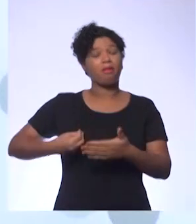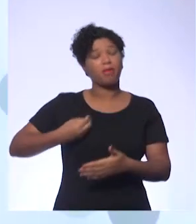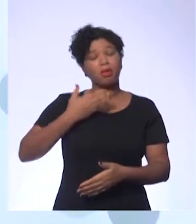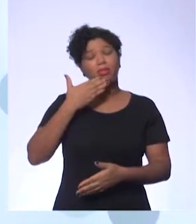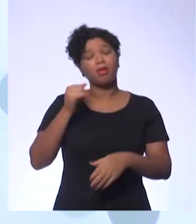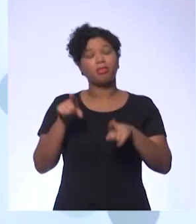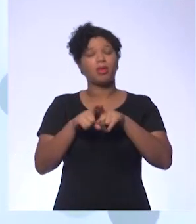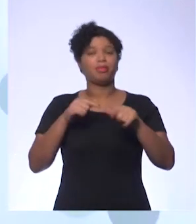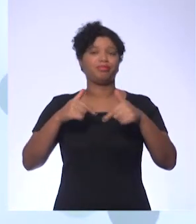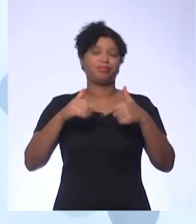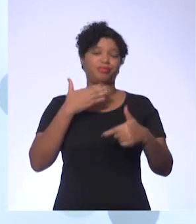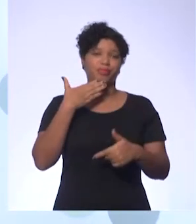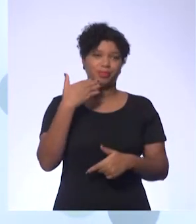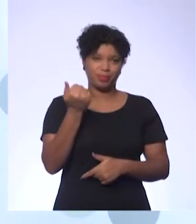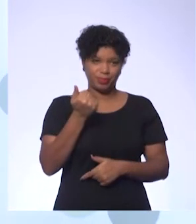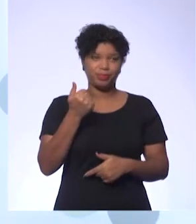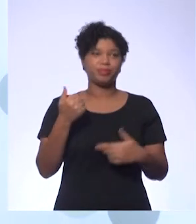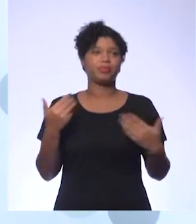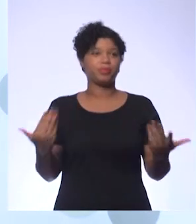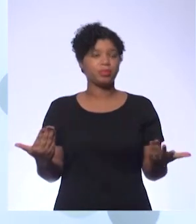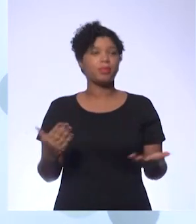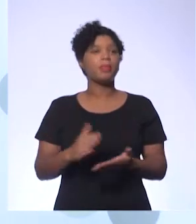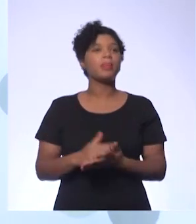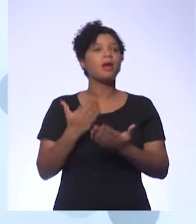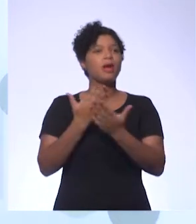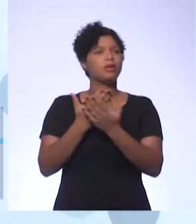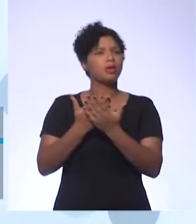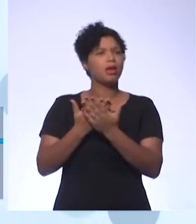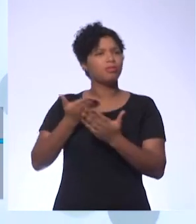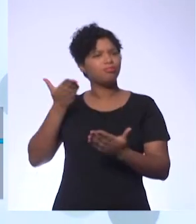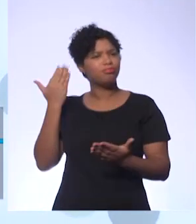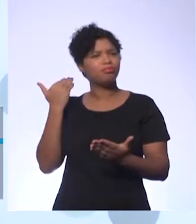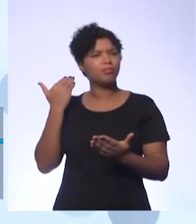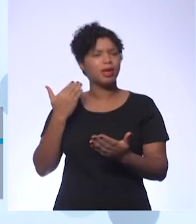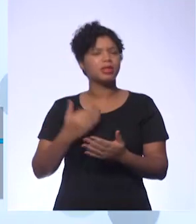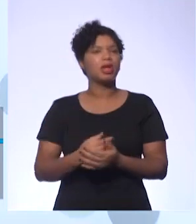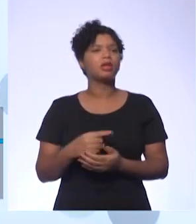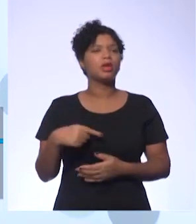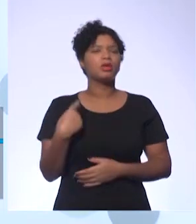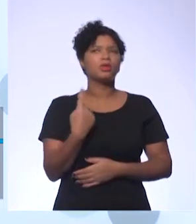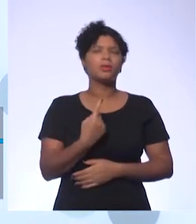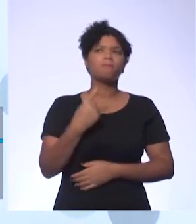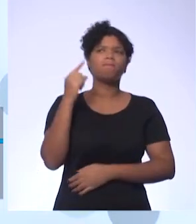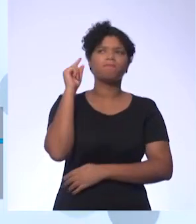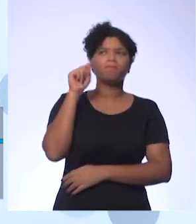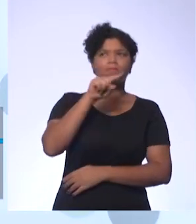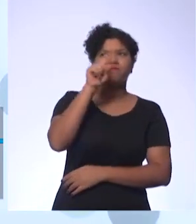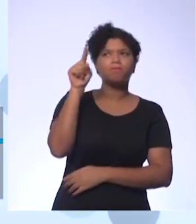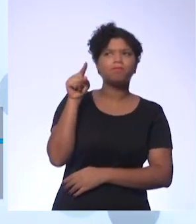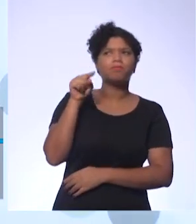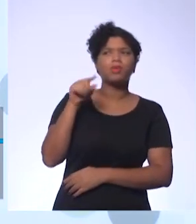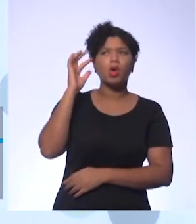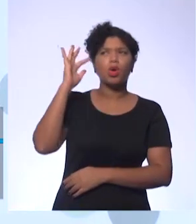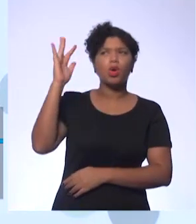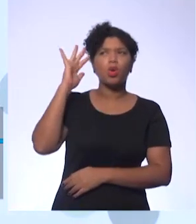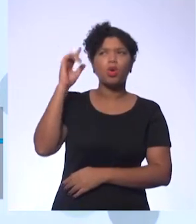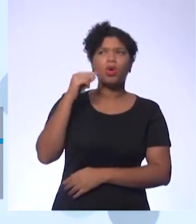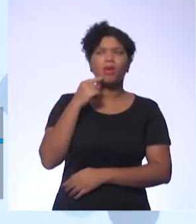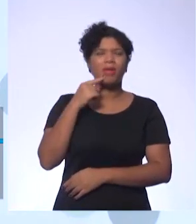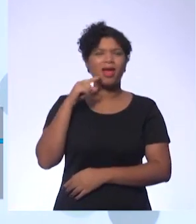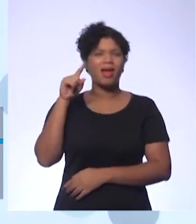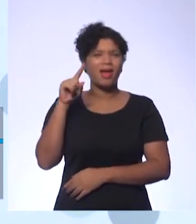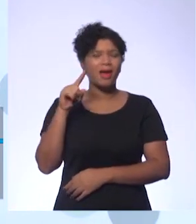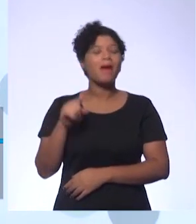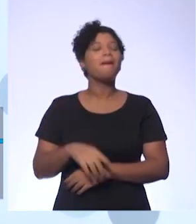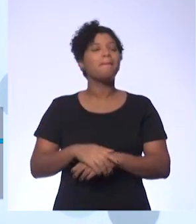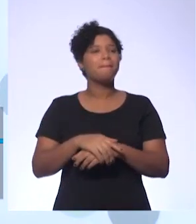Exatamente. Na aula anterior, nós fizemos o seguinte questionamento, né? Por que a Inglaterra foi palco da Revolução